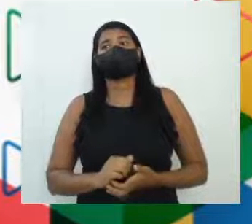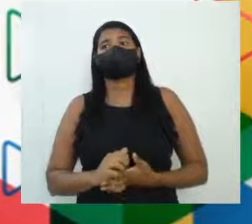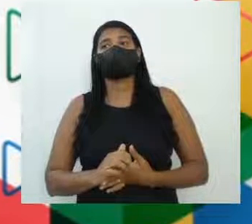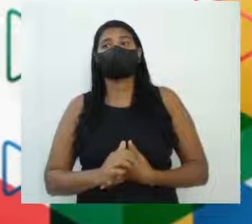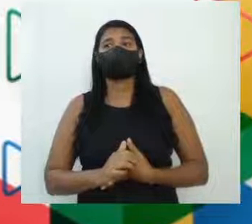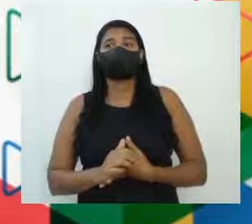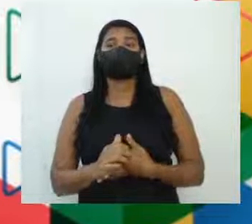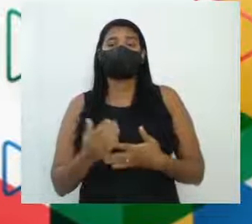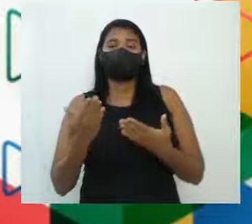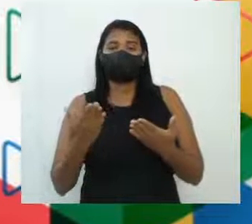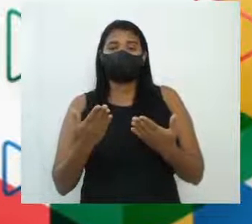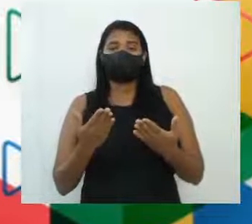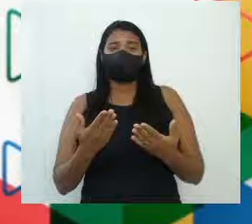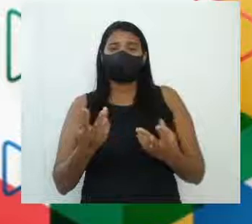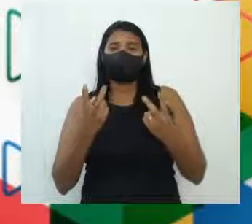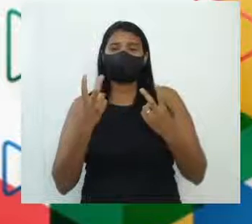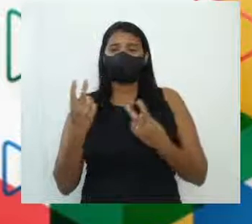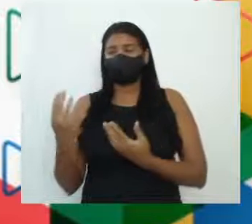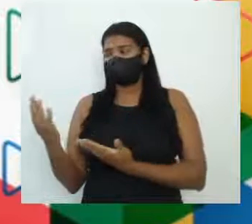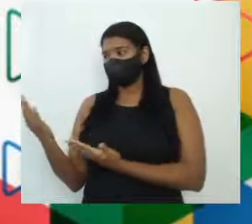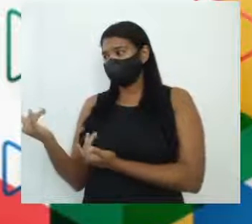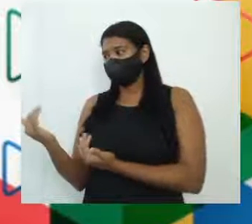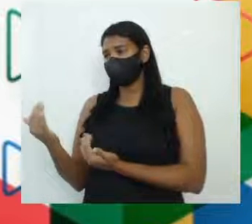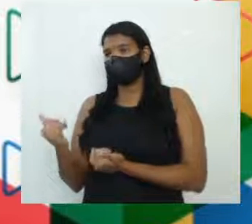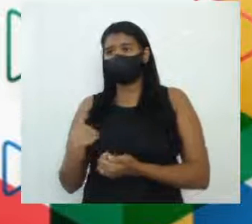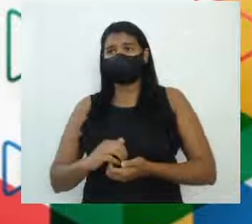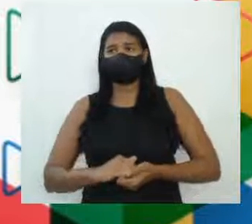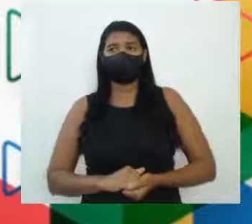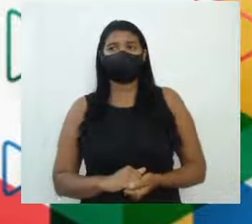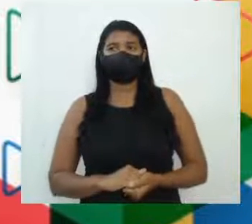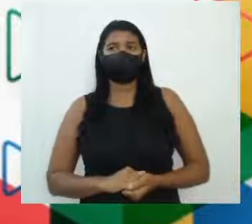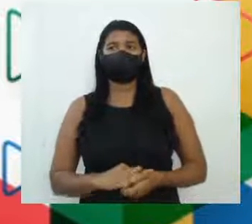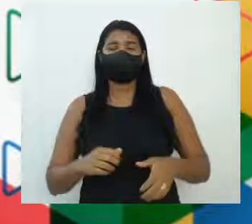Aí a gente vê uma jovem que está